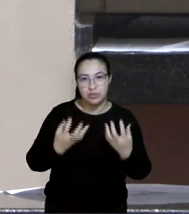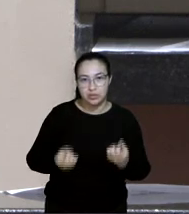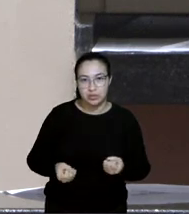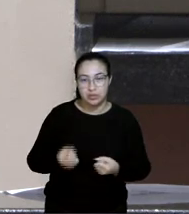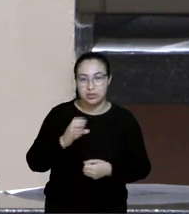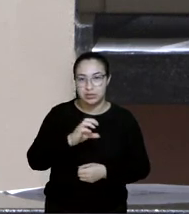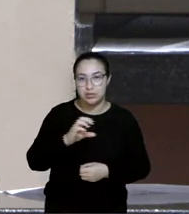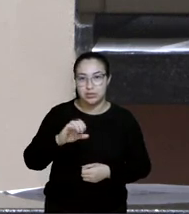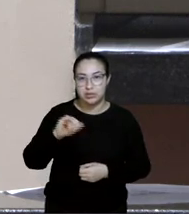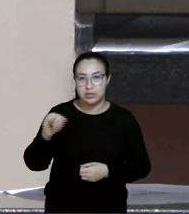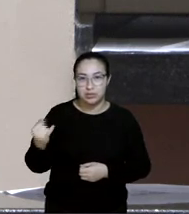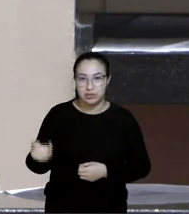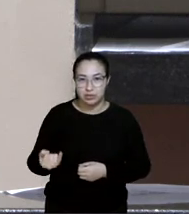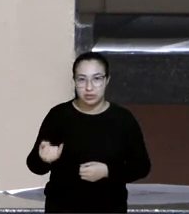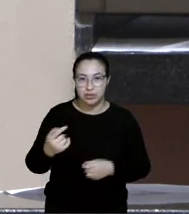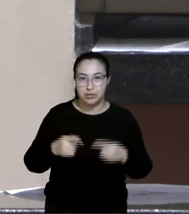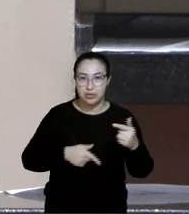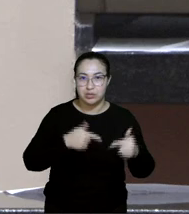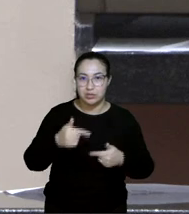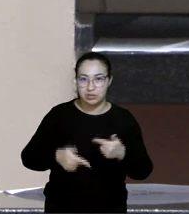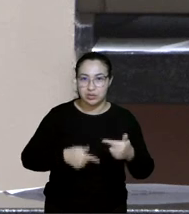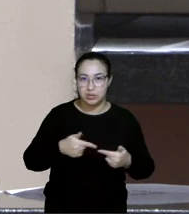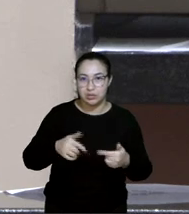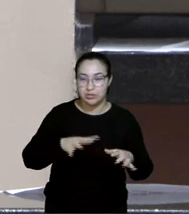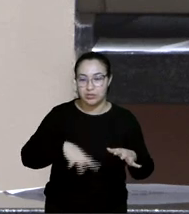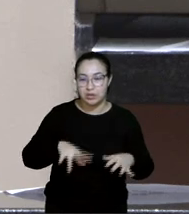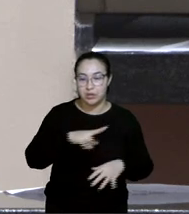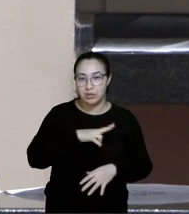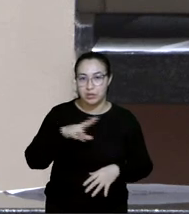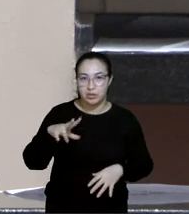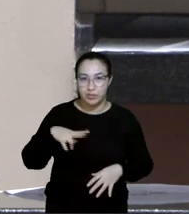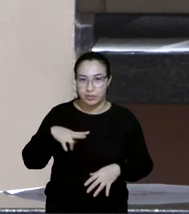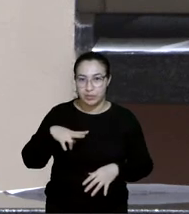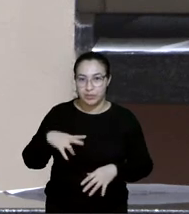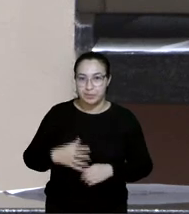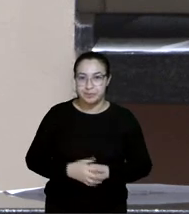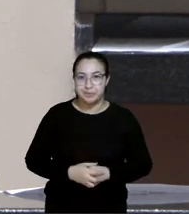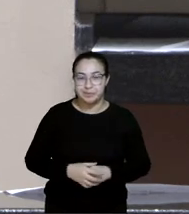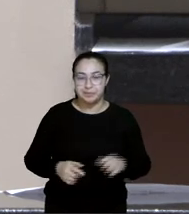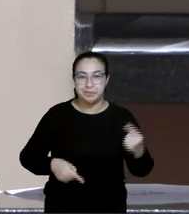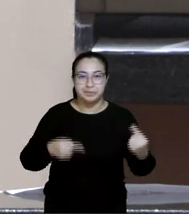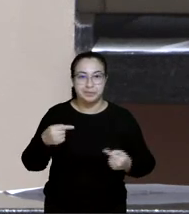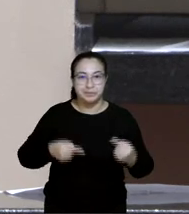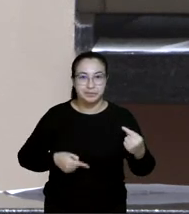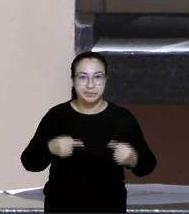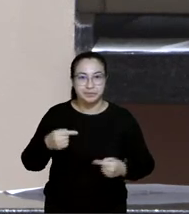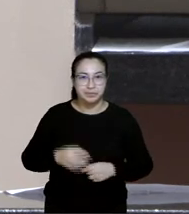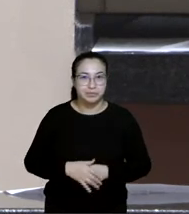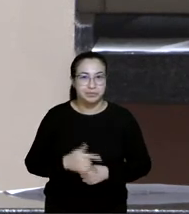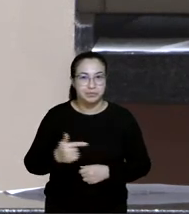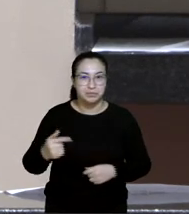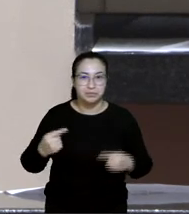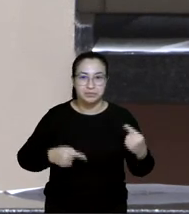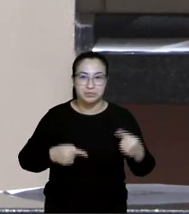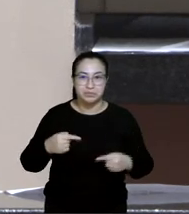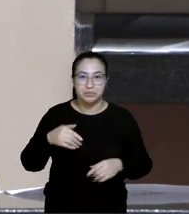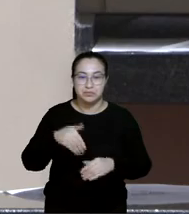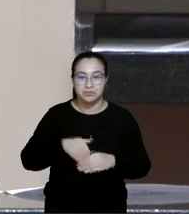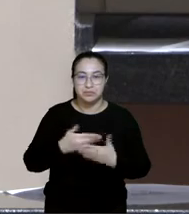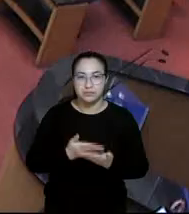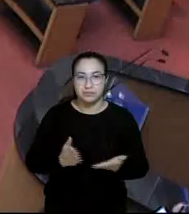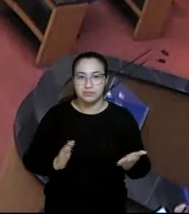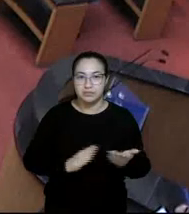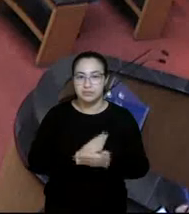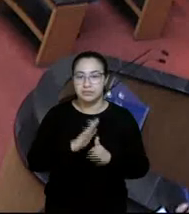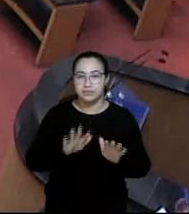deputado Tiago Zilli, Comissão de Trabalho, Administração e Serviço Público, relatoria deputado Ivan Nats, em discussão. Não havendo quem queira discutir em votação,